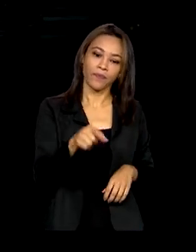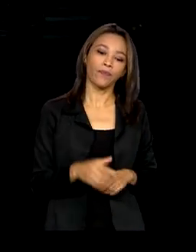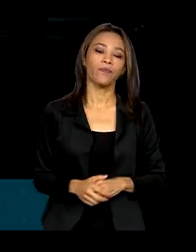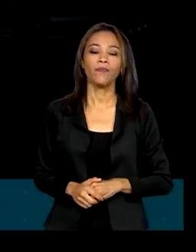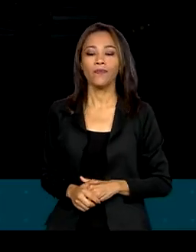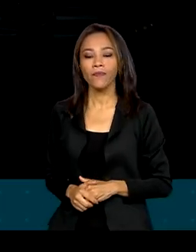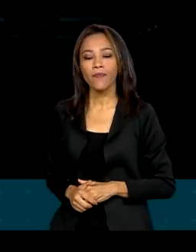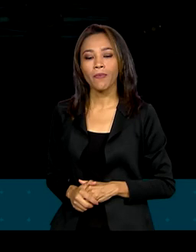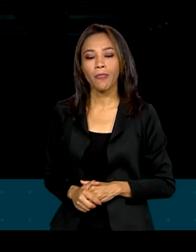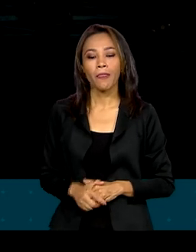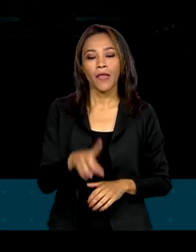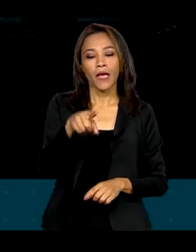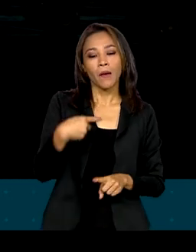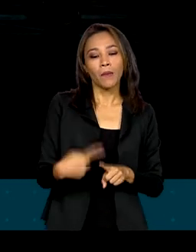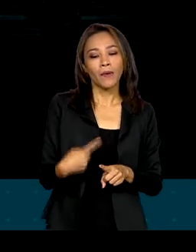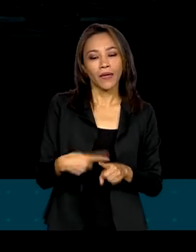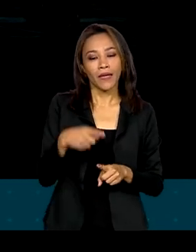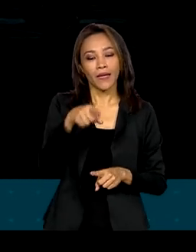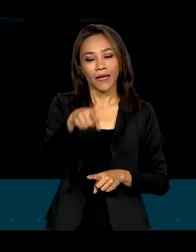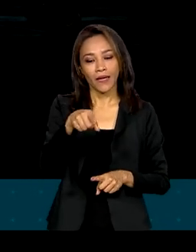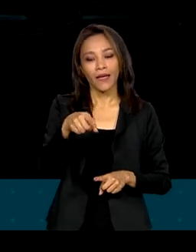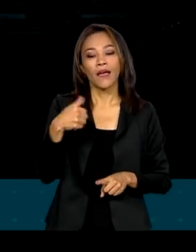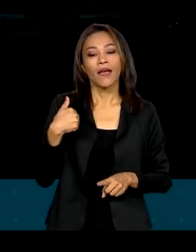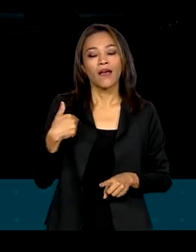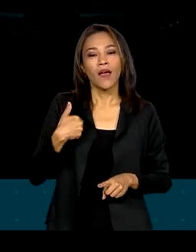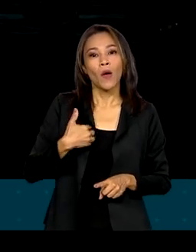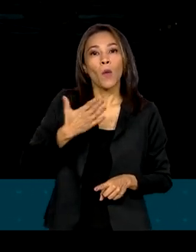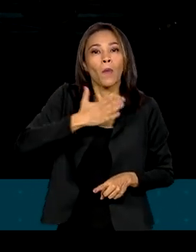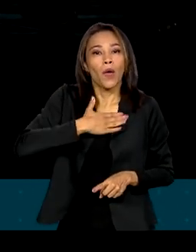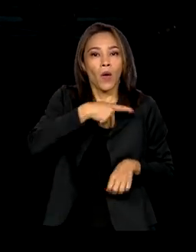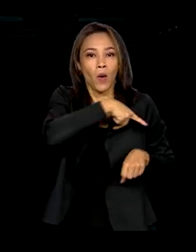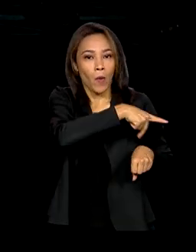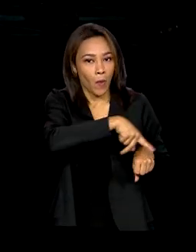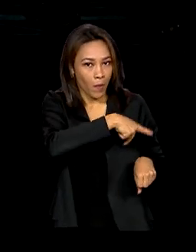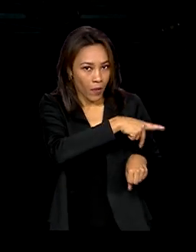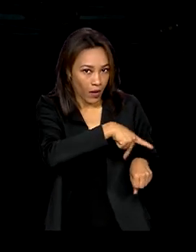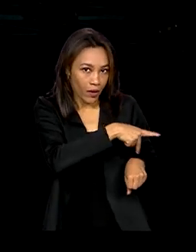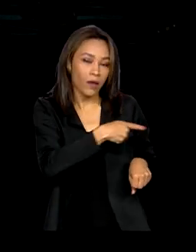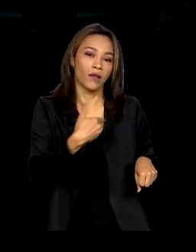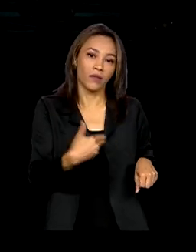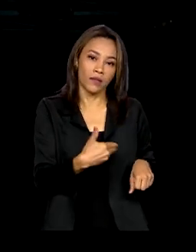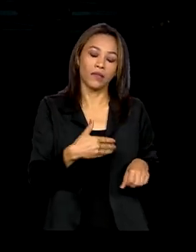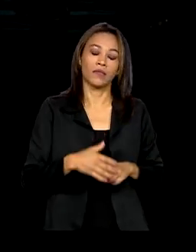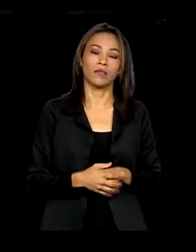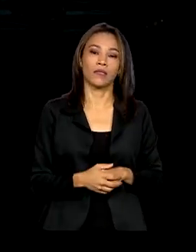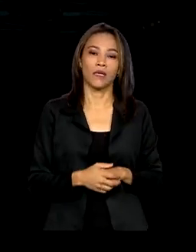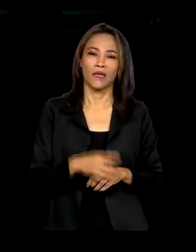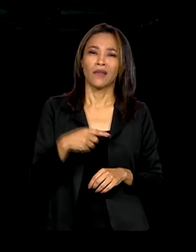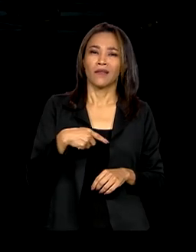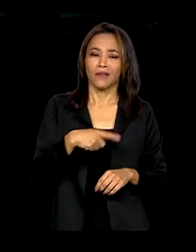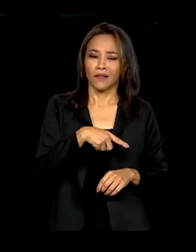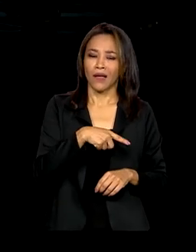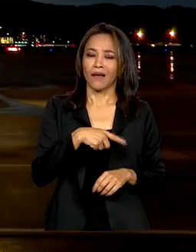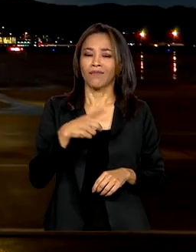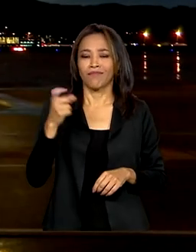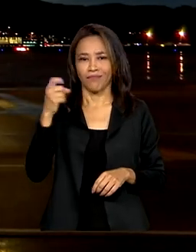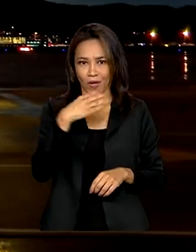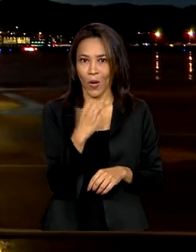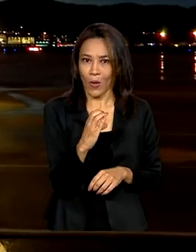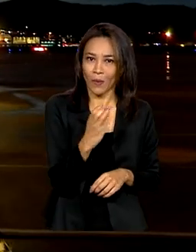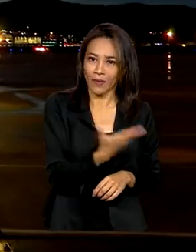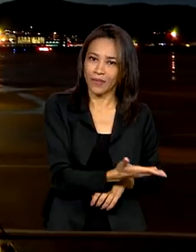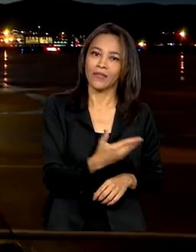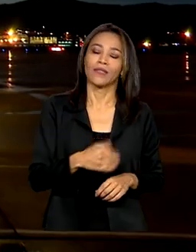trabalho, porque realmente a situação em meu país, apesar de que é um hermoso país, está muito mal na economia. A